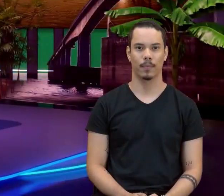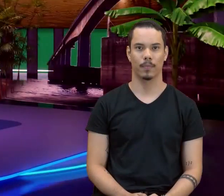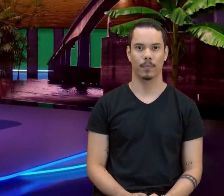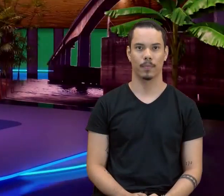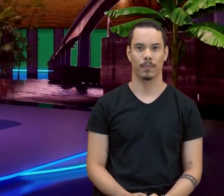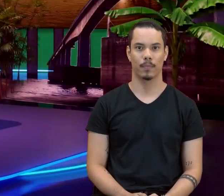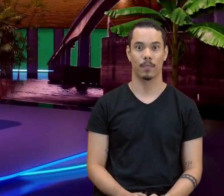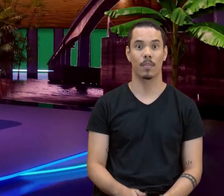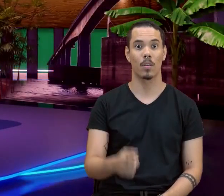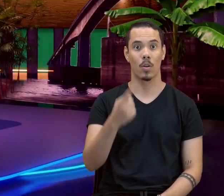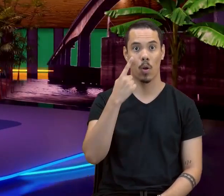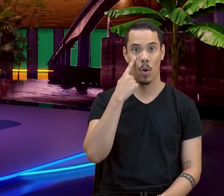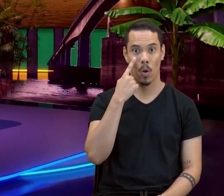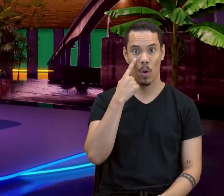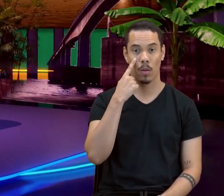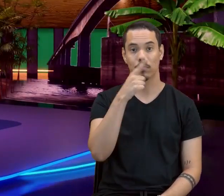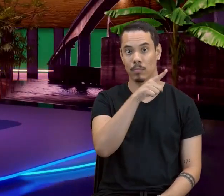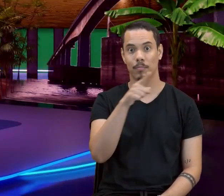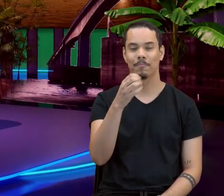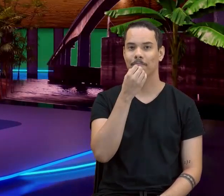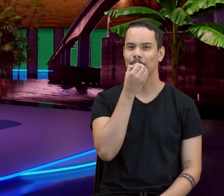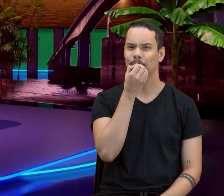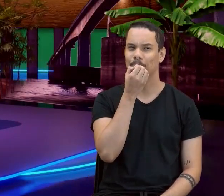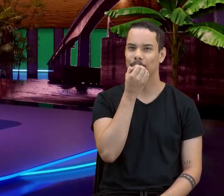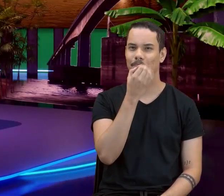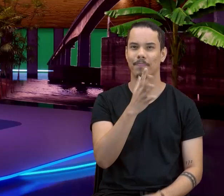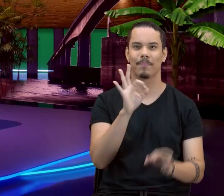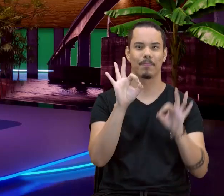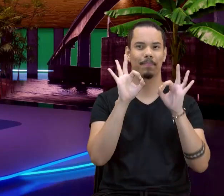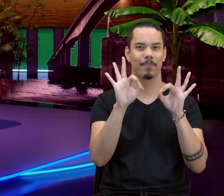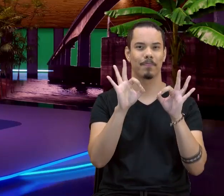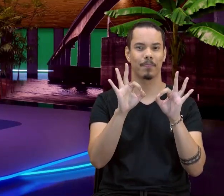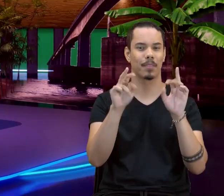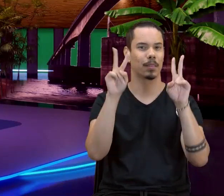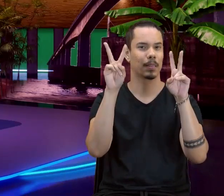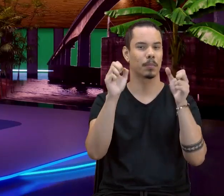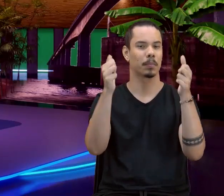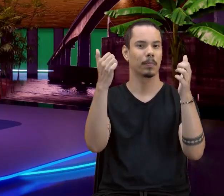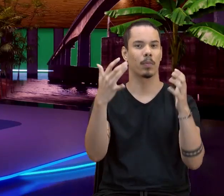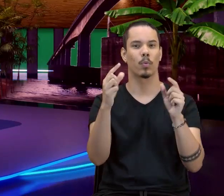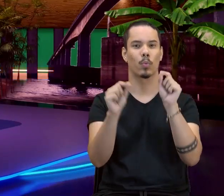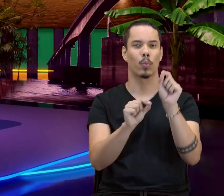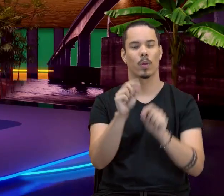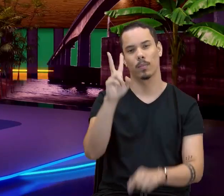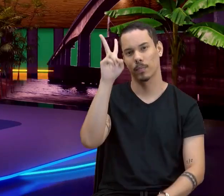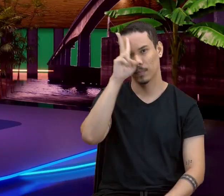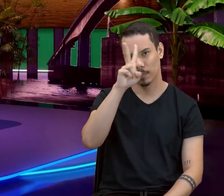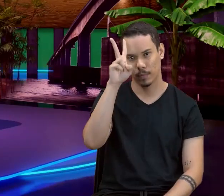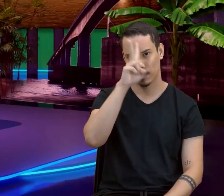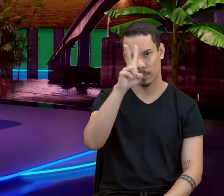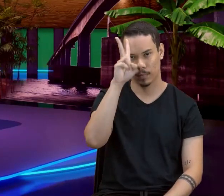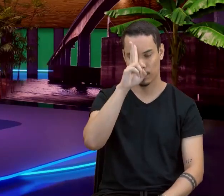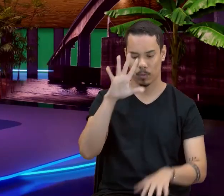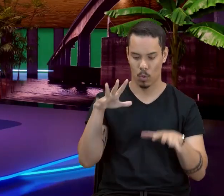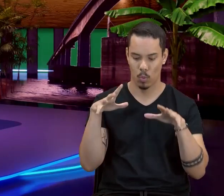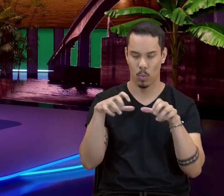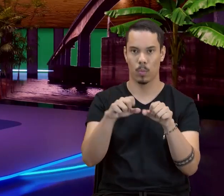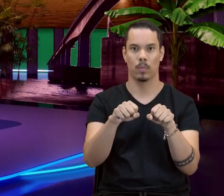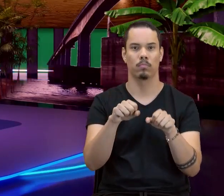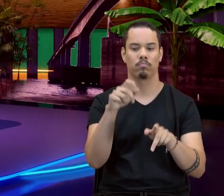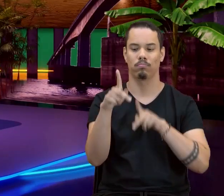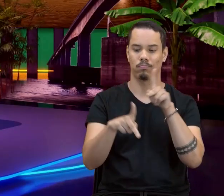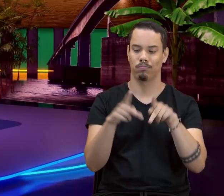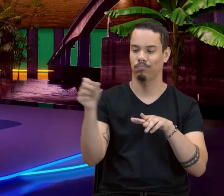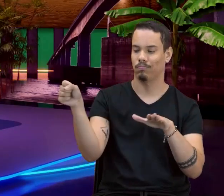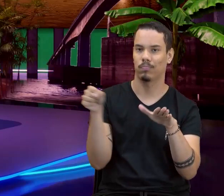Olha só, que bacana, né, professor? Falando aí sobre essa questão aí da história, ocupação, povoamento do nosso querido